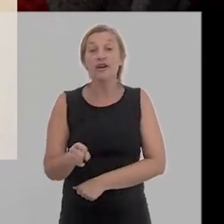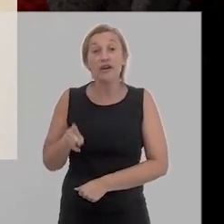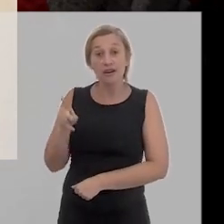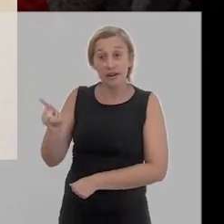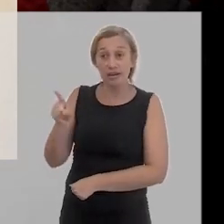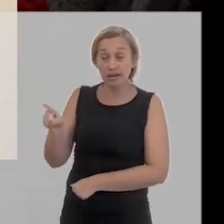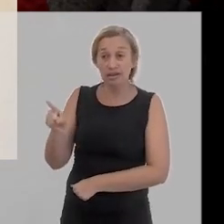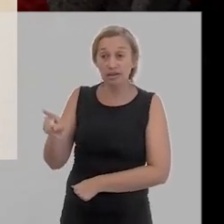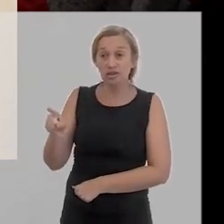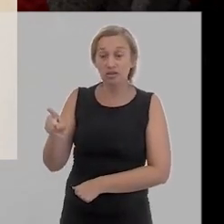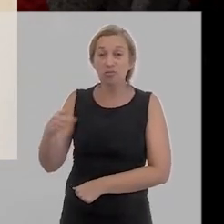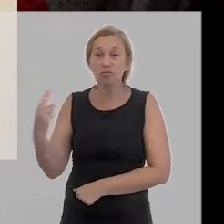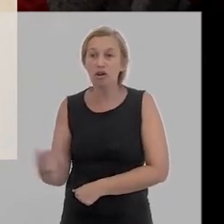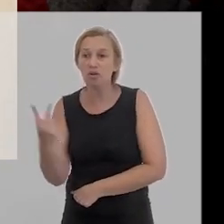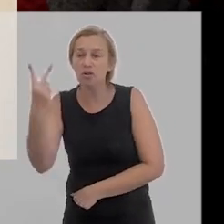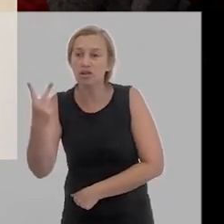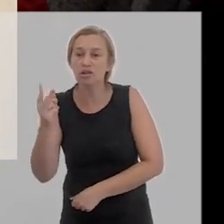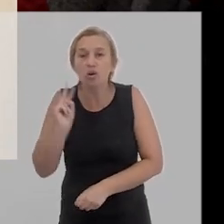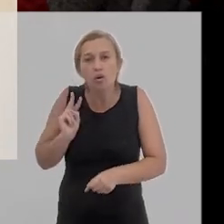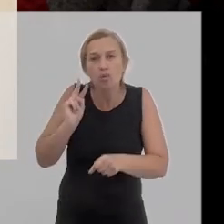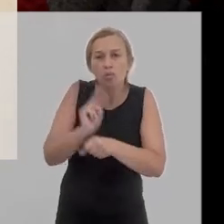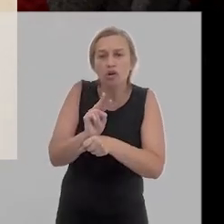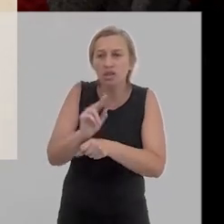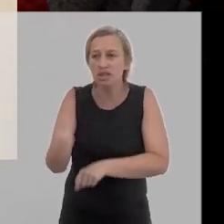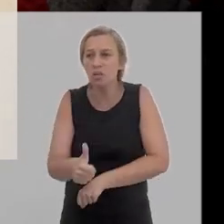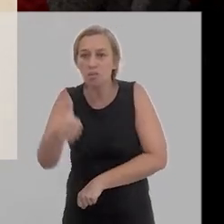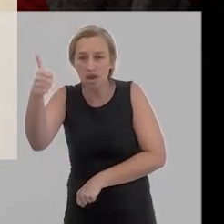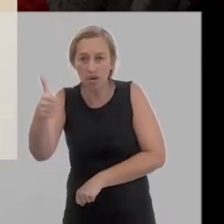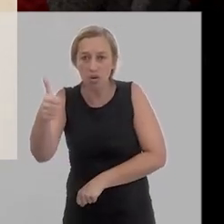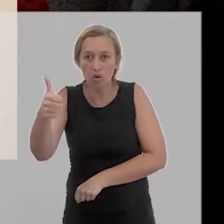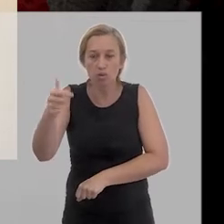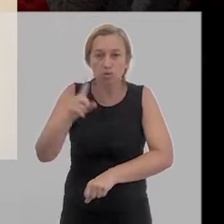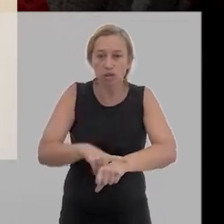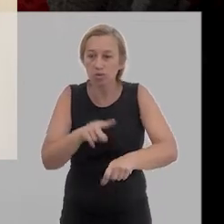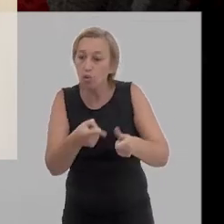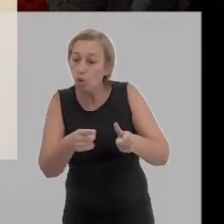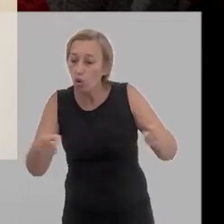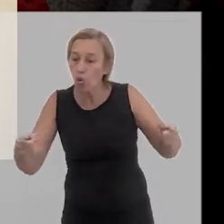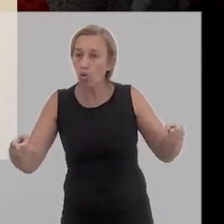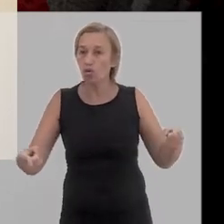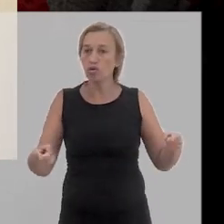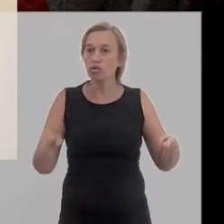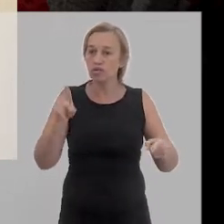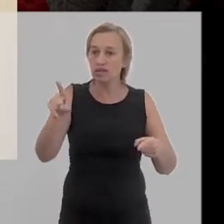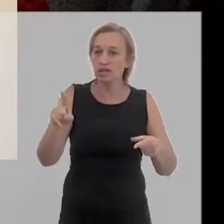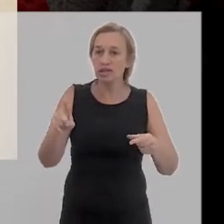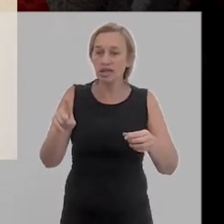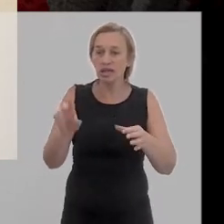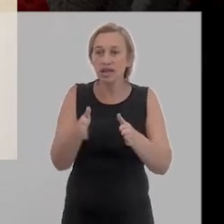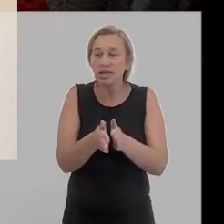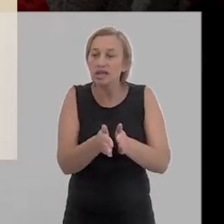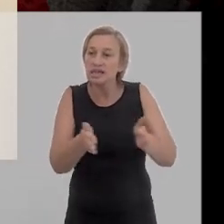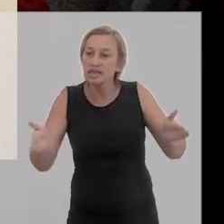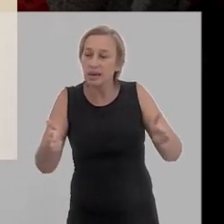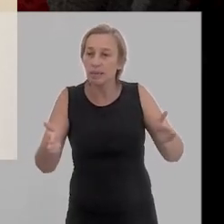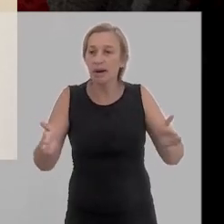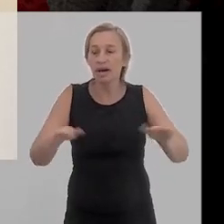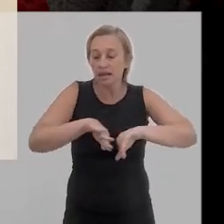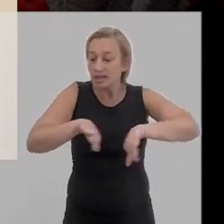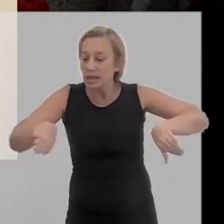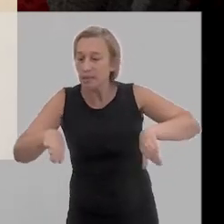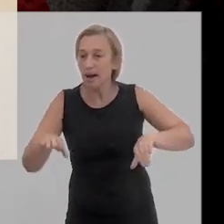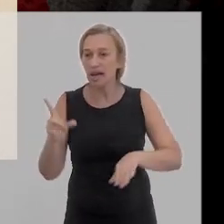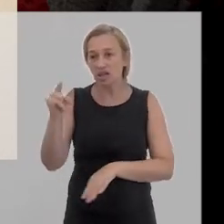adotando. Eles estão privilegiando uma proteção melhor a longo prazo, que quando você distancia as doses, a